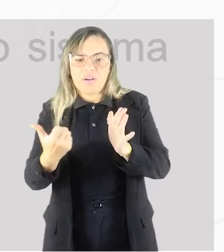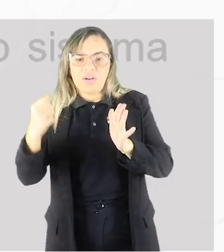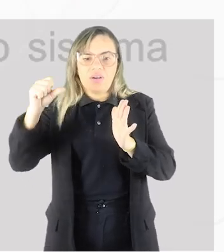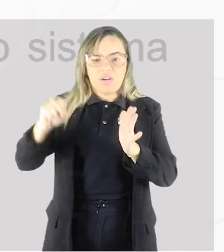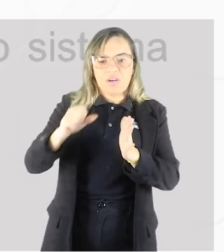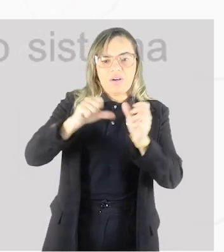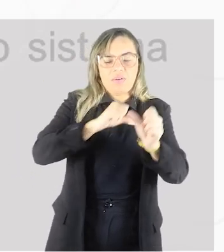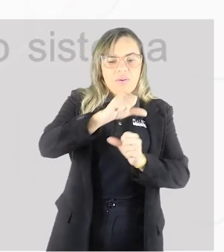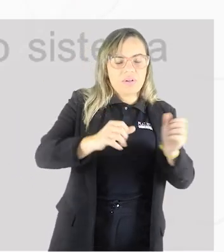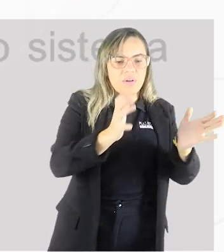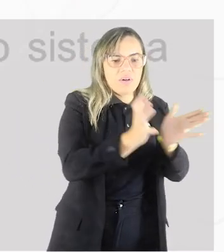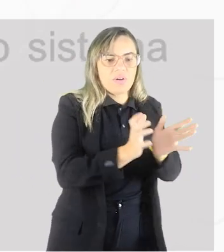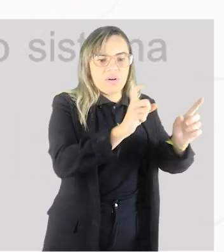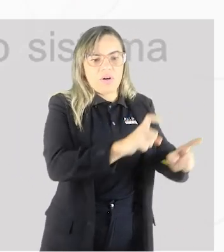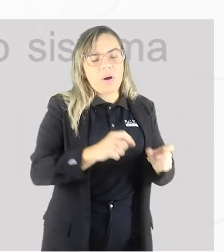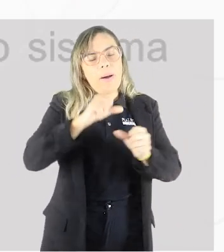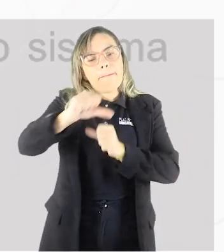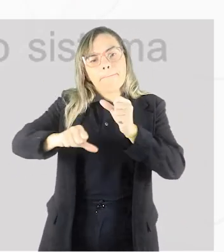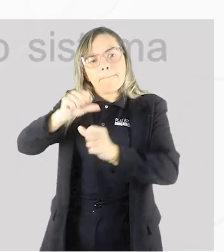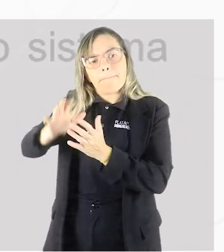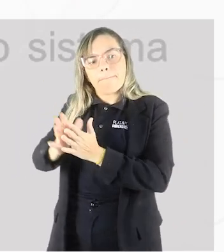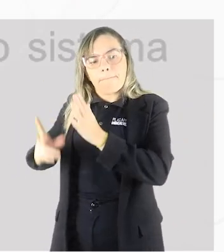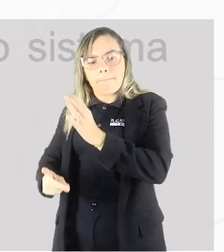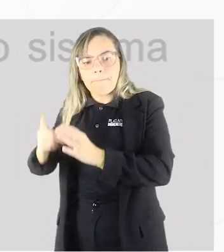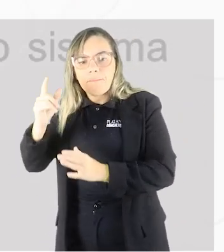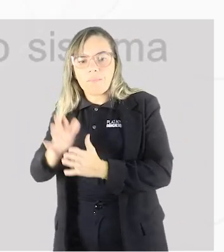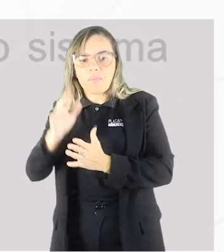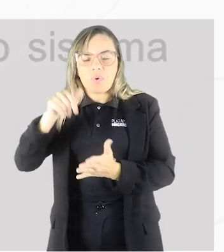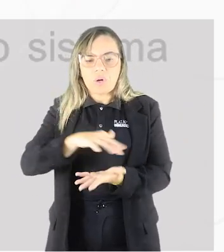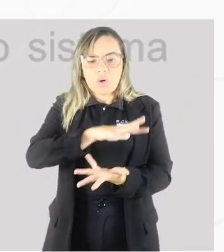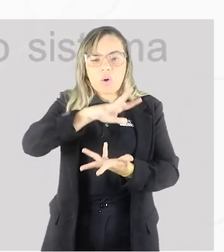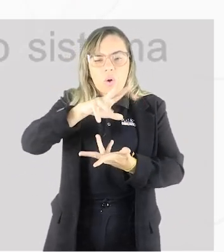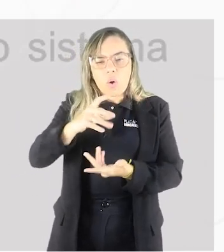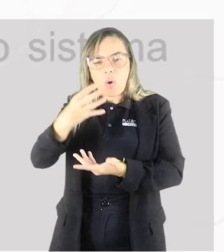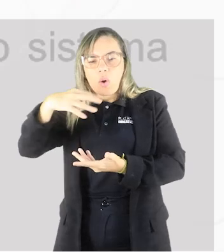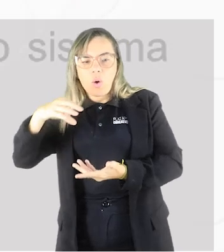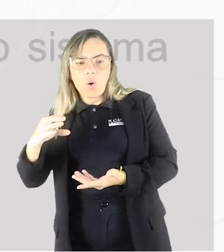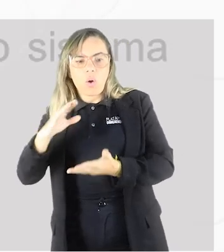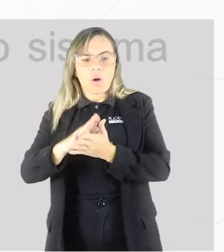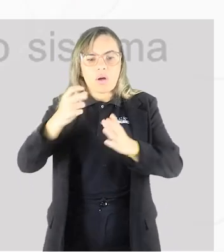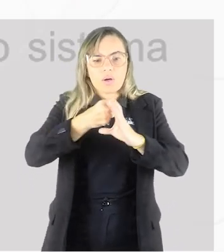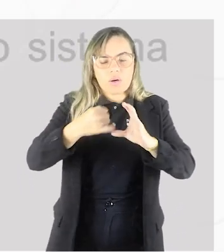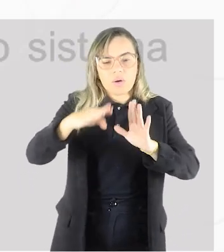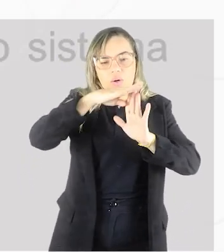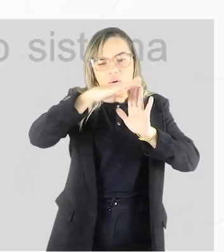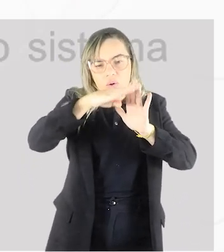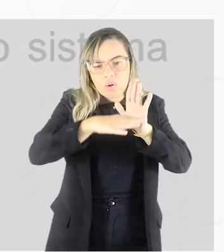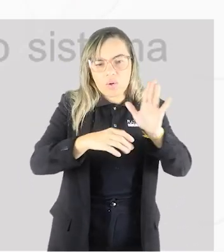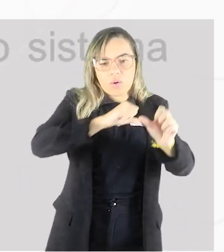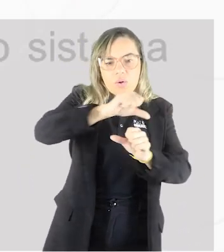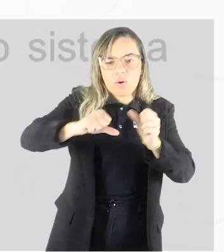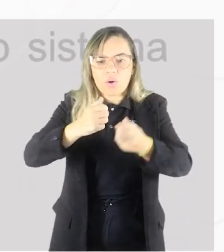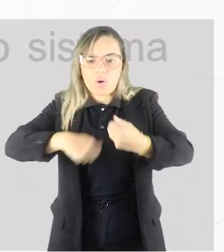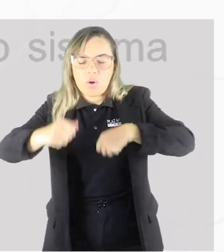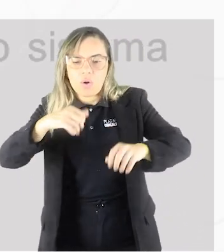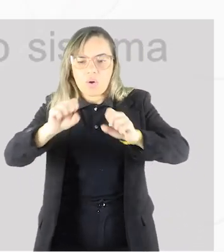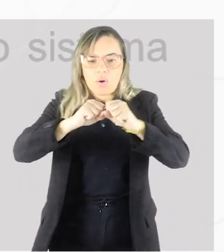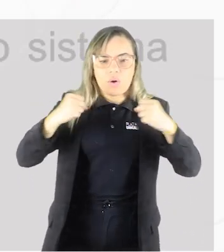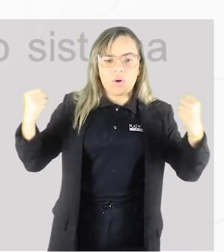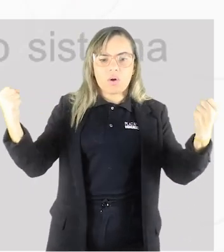feudalismo para o capitalismo no mundo ocidental engloba um conjunto de transformações econômicas e sociais, entre as quais